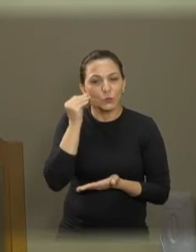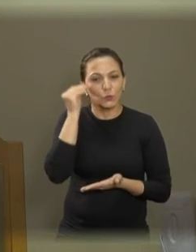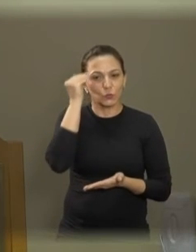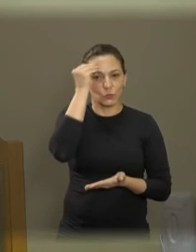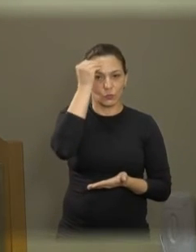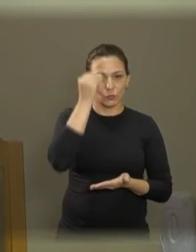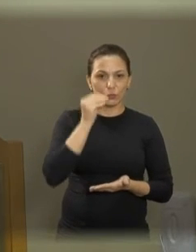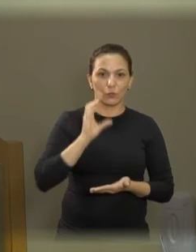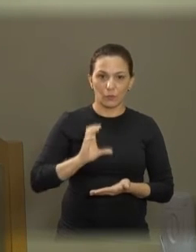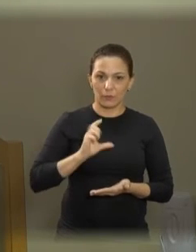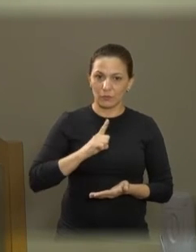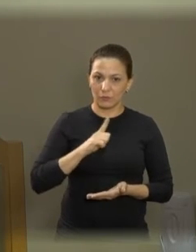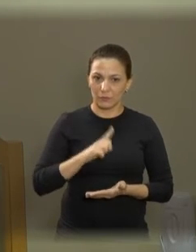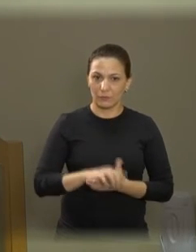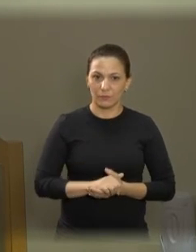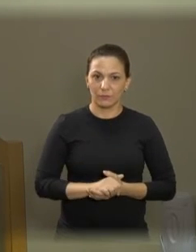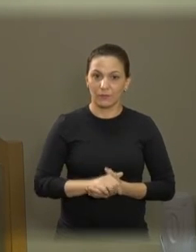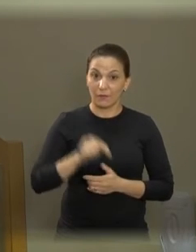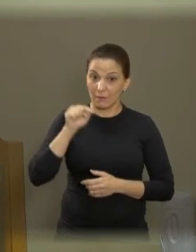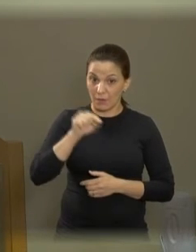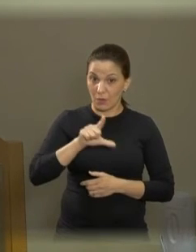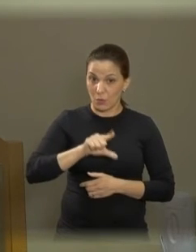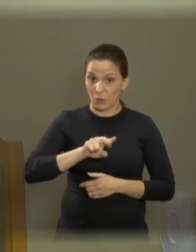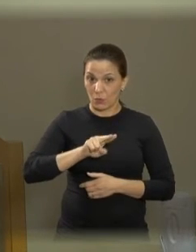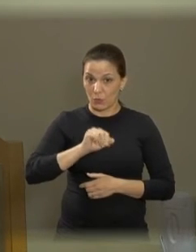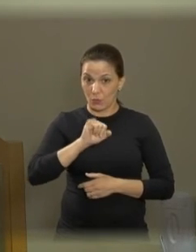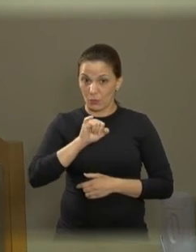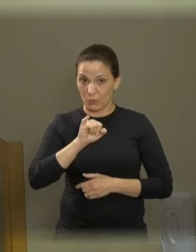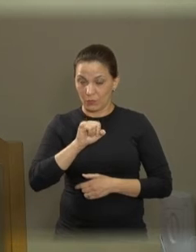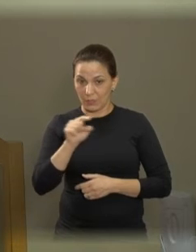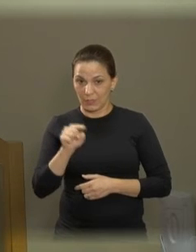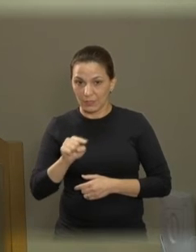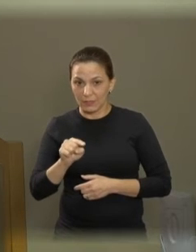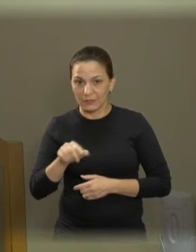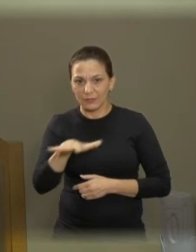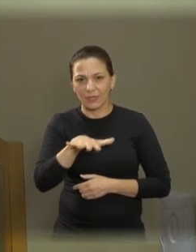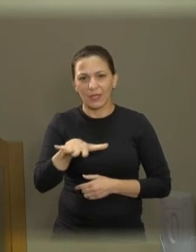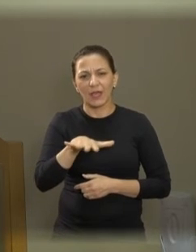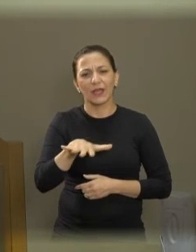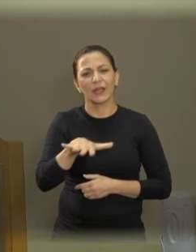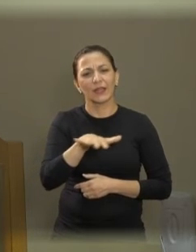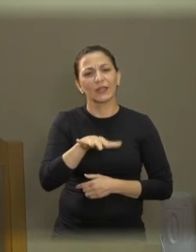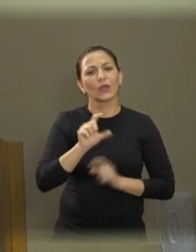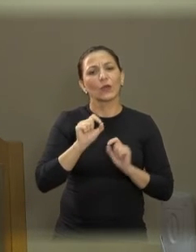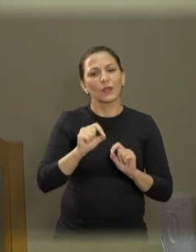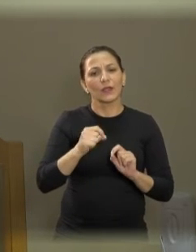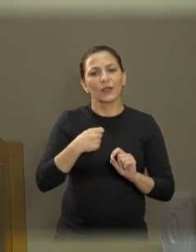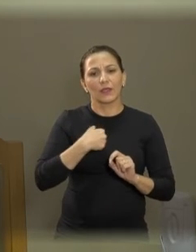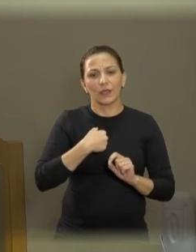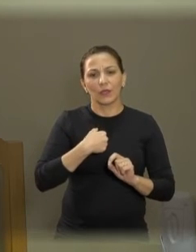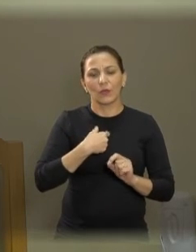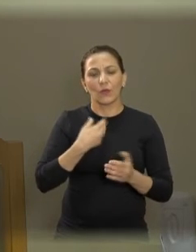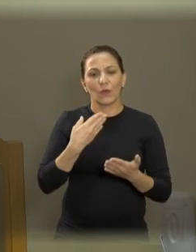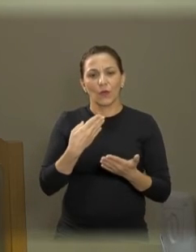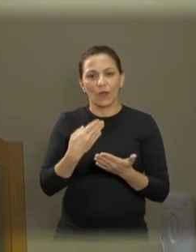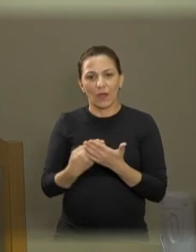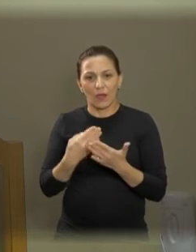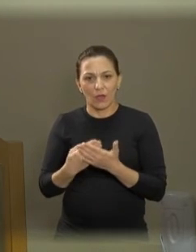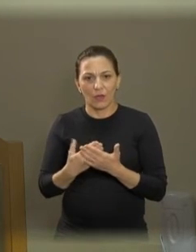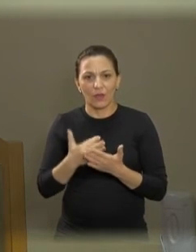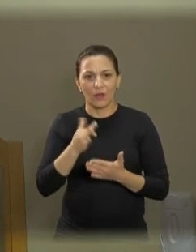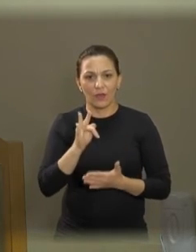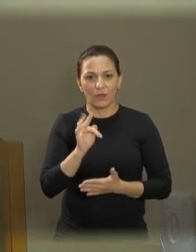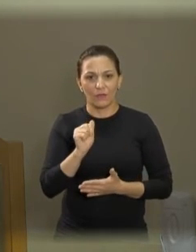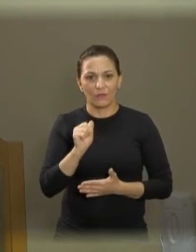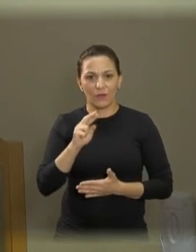quê? Porque o Luiz Carlos, ele era da farmacotécnica, e quando eu tive aula de farmacotécnica, ele